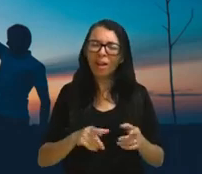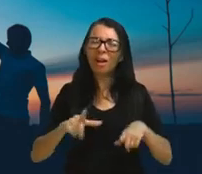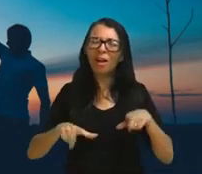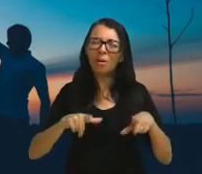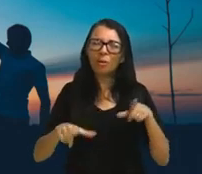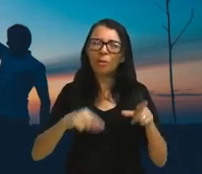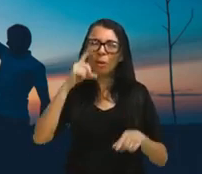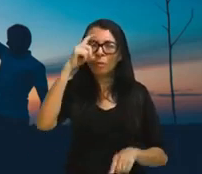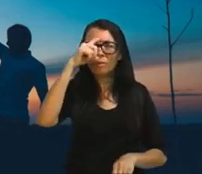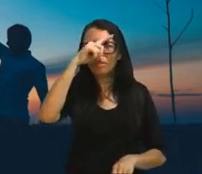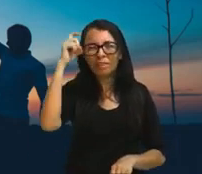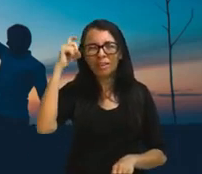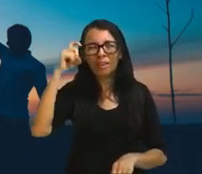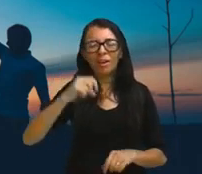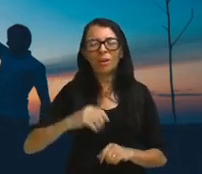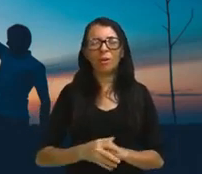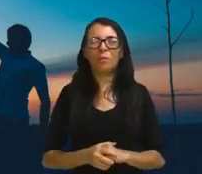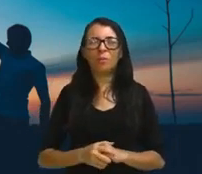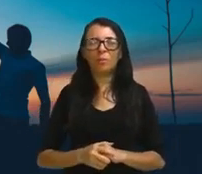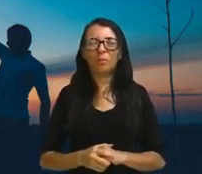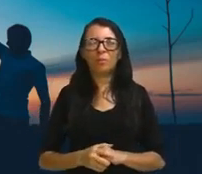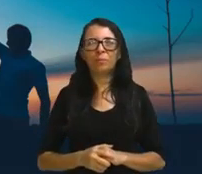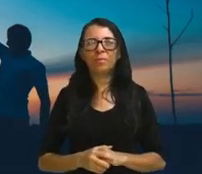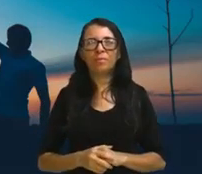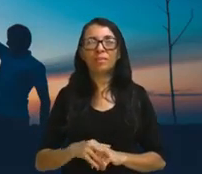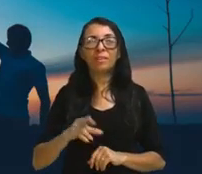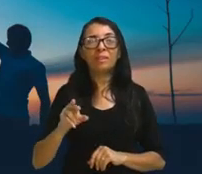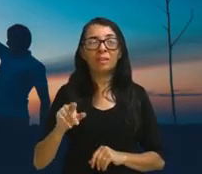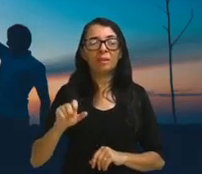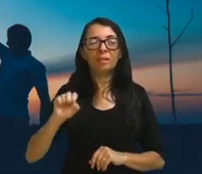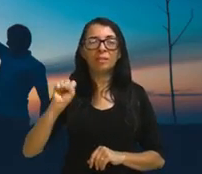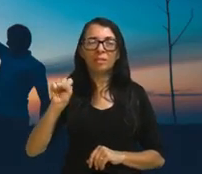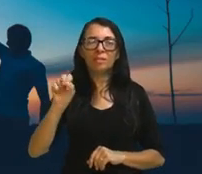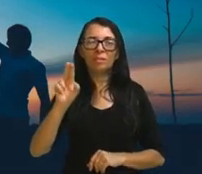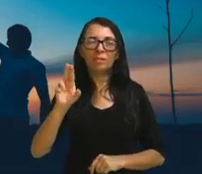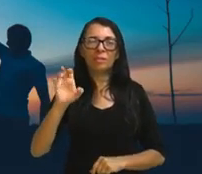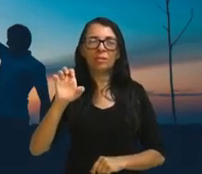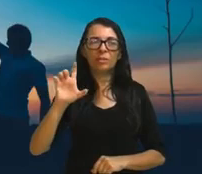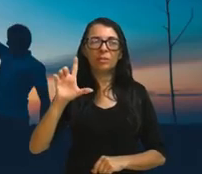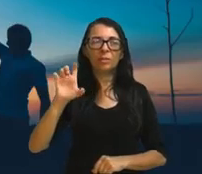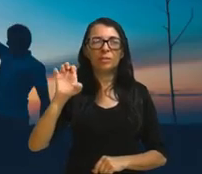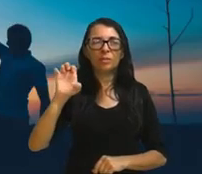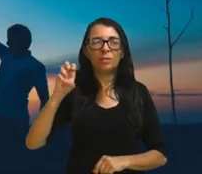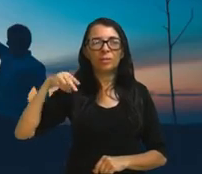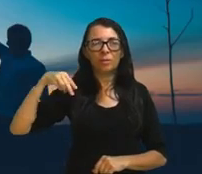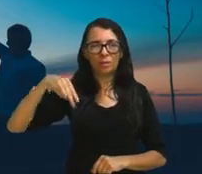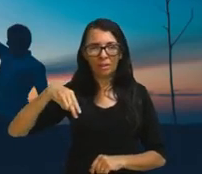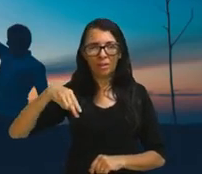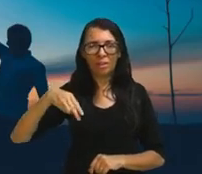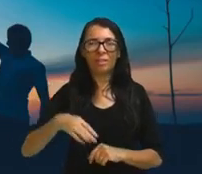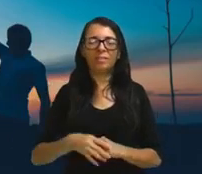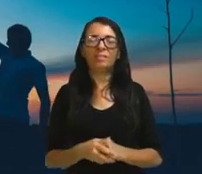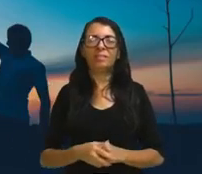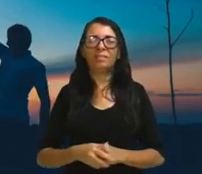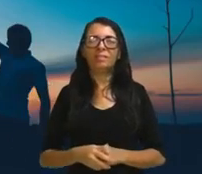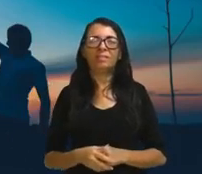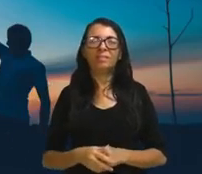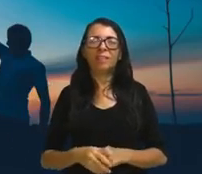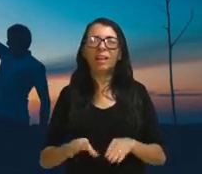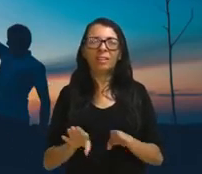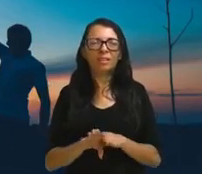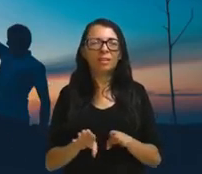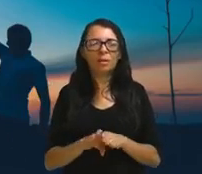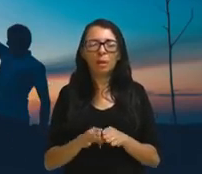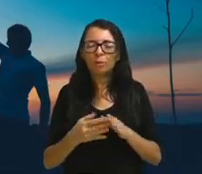também é enfermeira, a irmã Suelen, e se faltou alguém que eu não lembro agora, mas